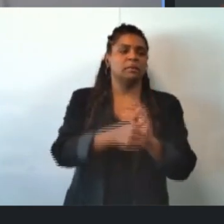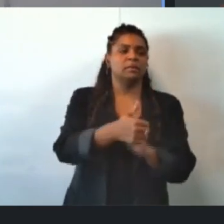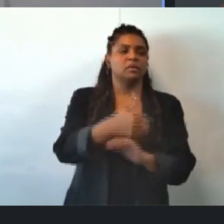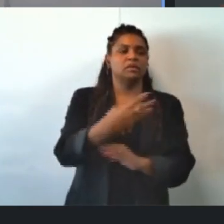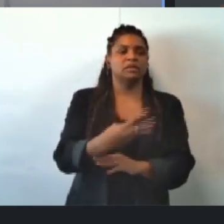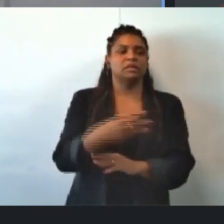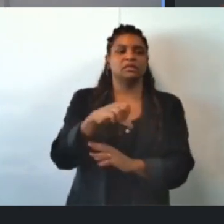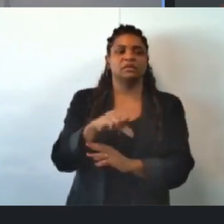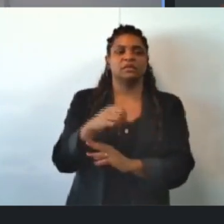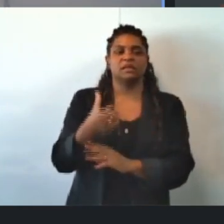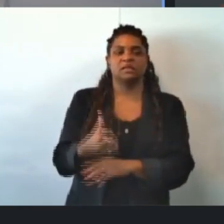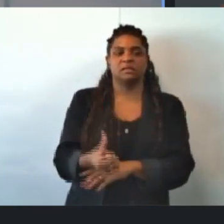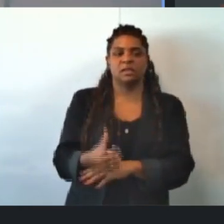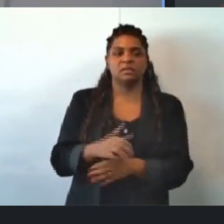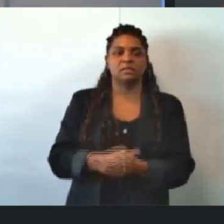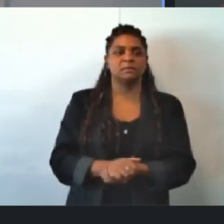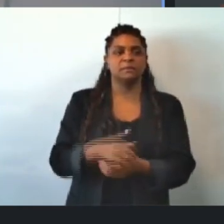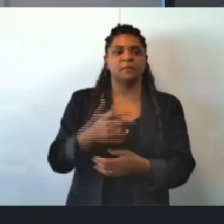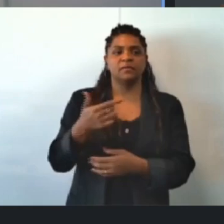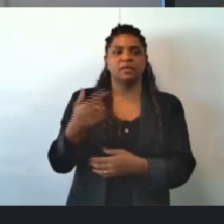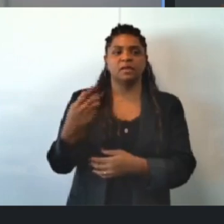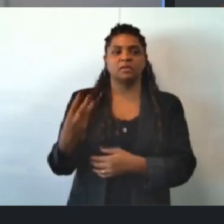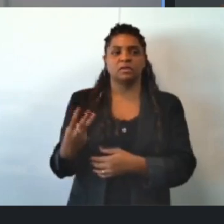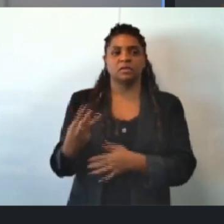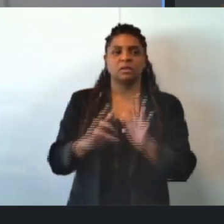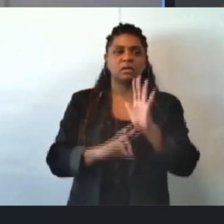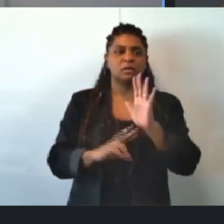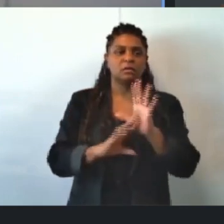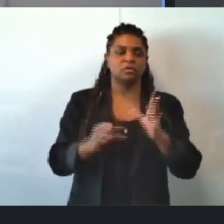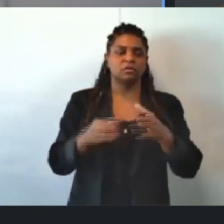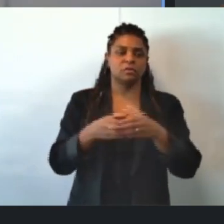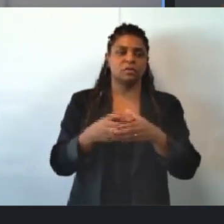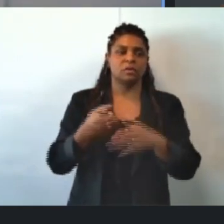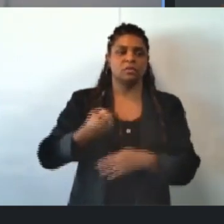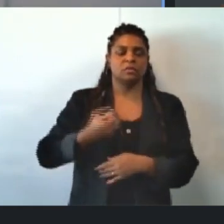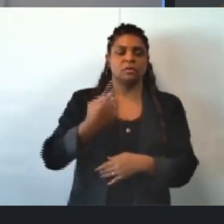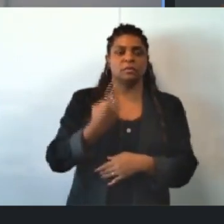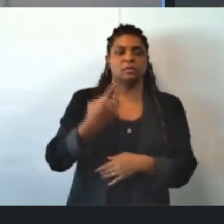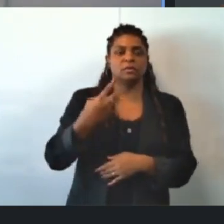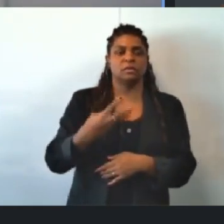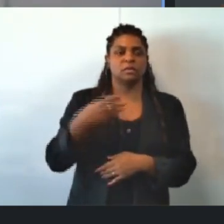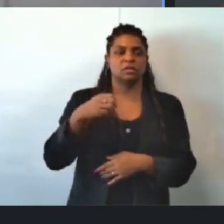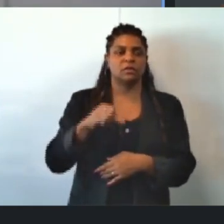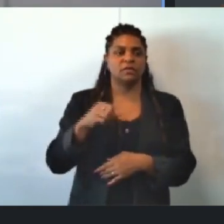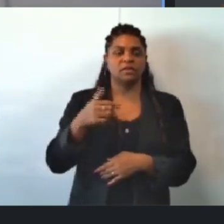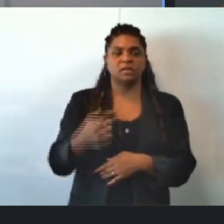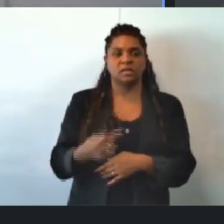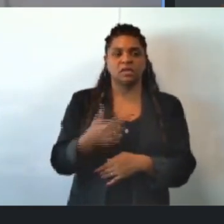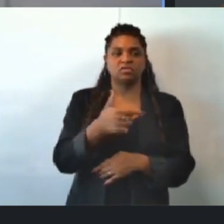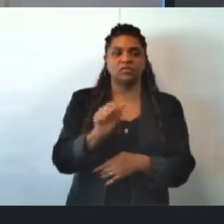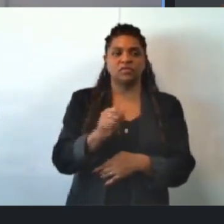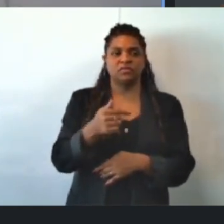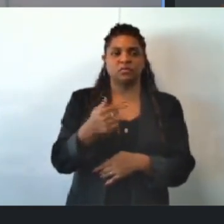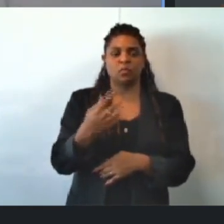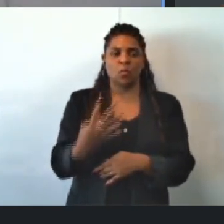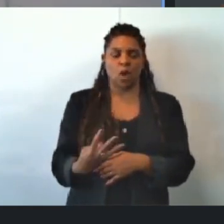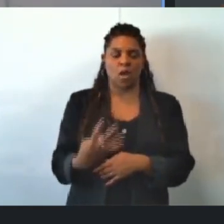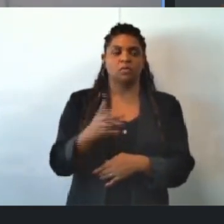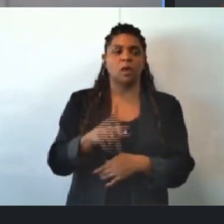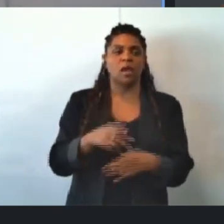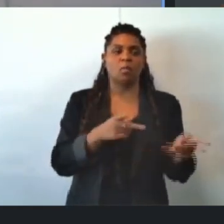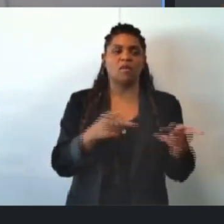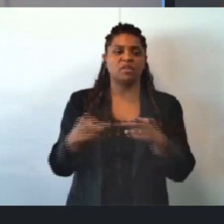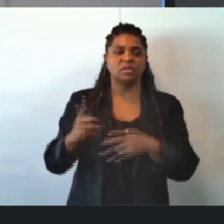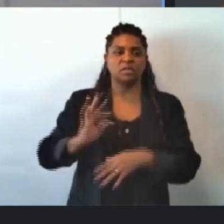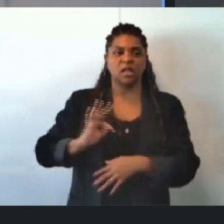1396. 23º, requerimento de comissão número 1397-24. É uma visita técnica. Solicitar o